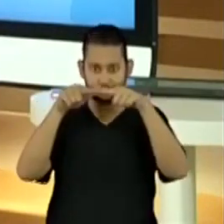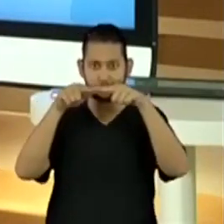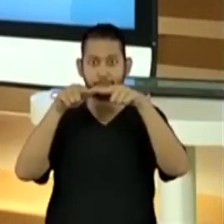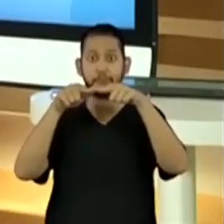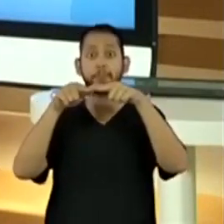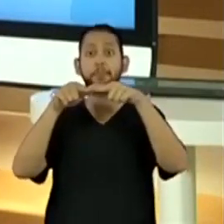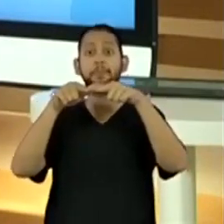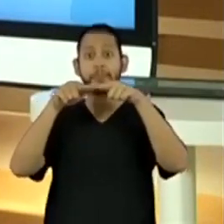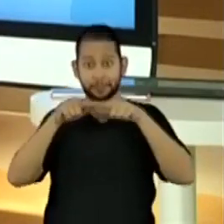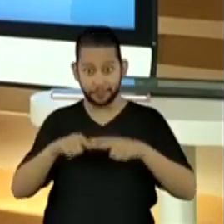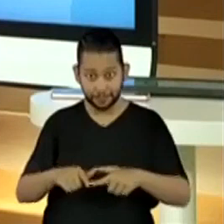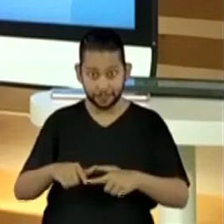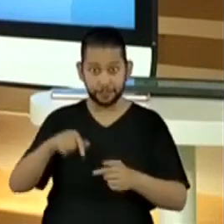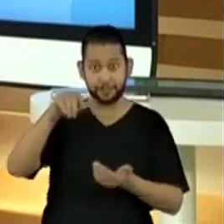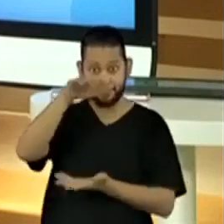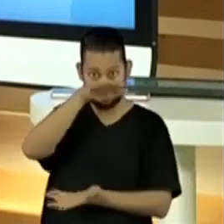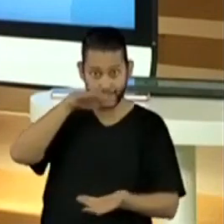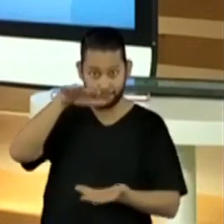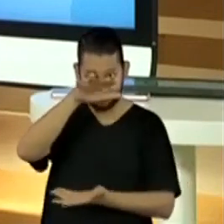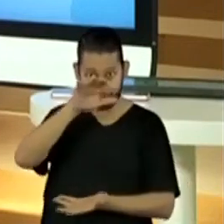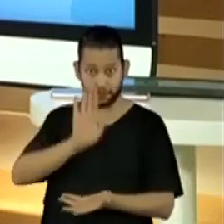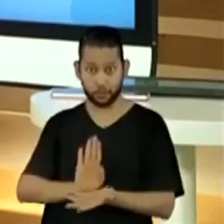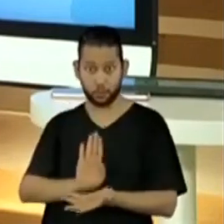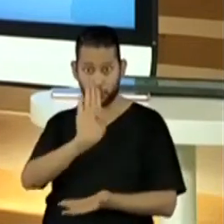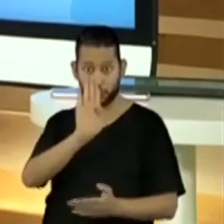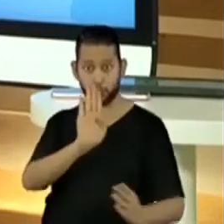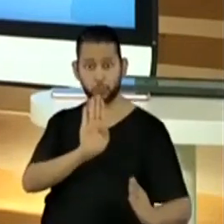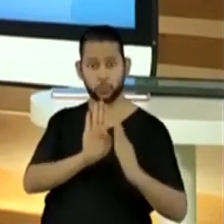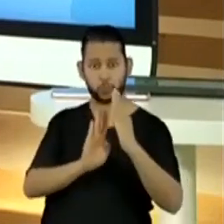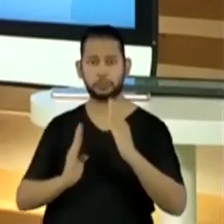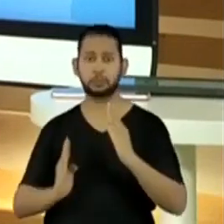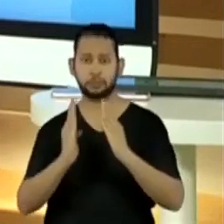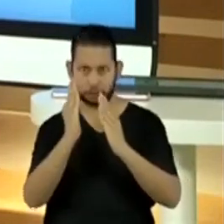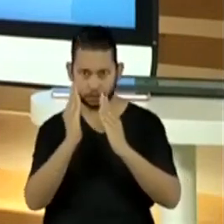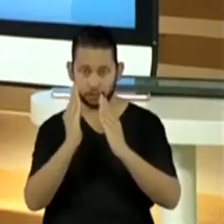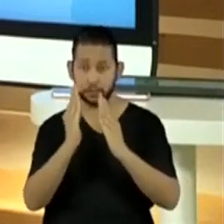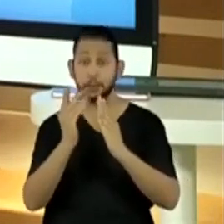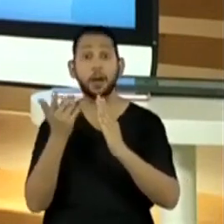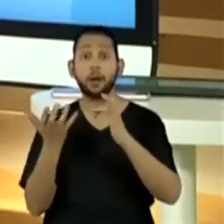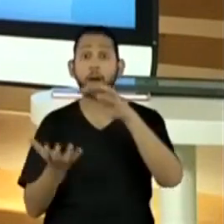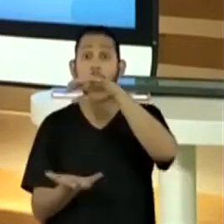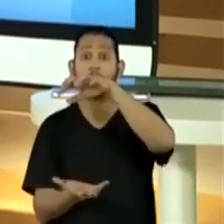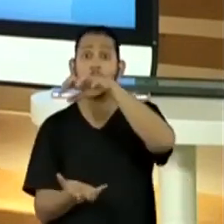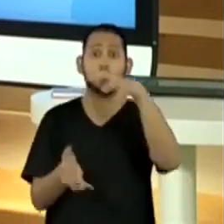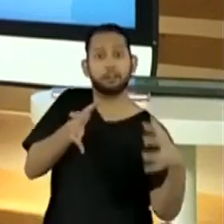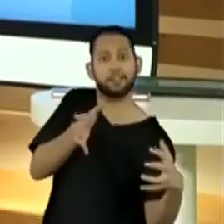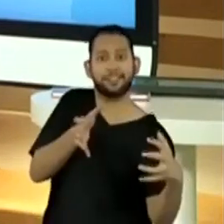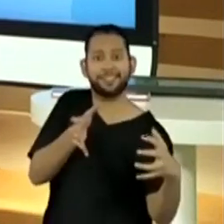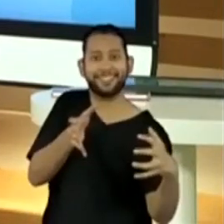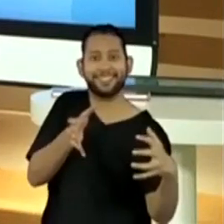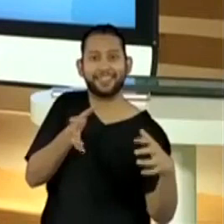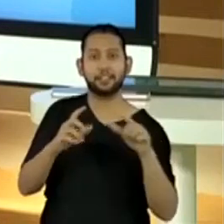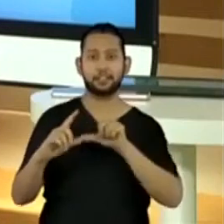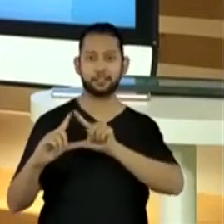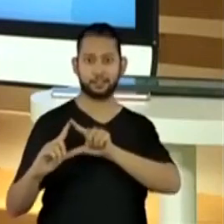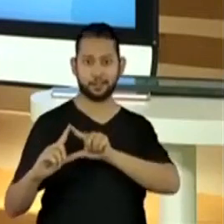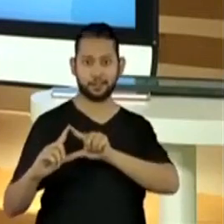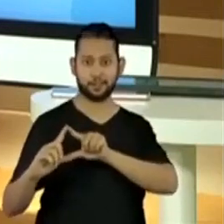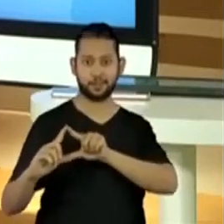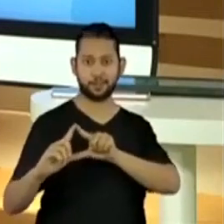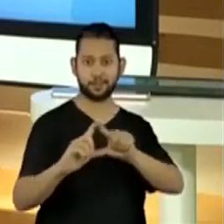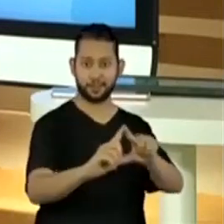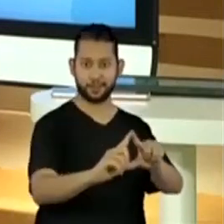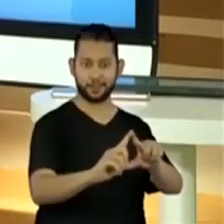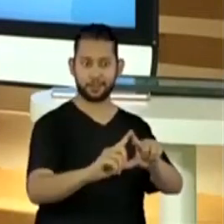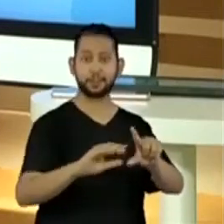atrás também, ó. Também tem outra base, que formato de triângulo. Vamos imaginar, então, como que a gente vai